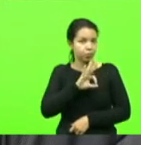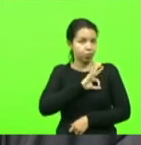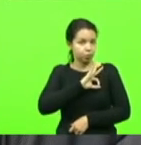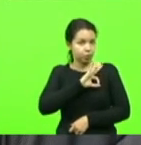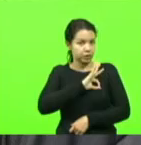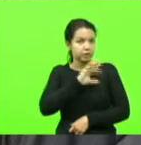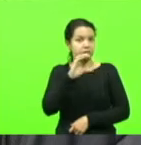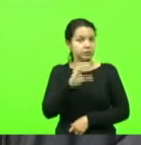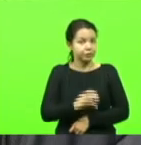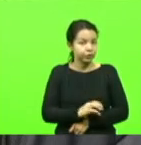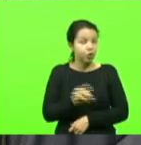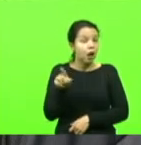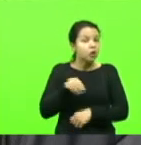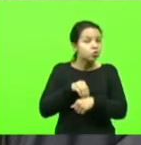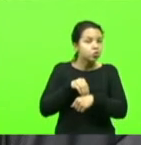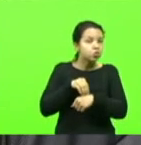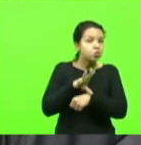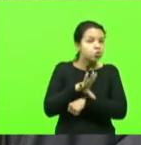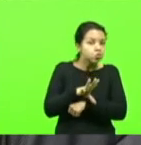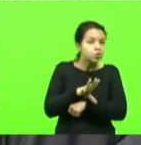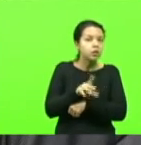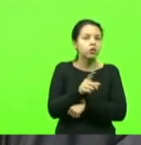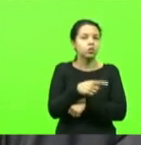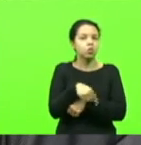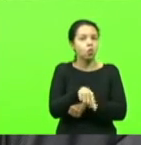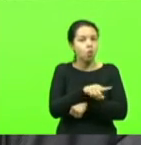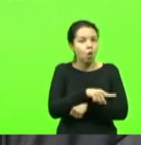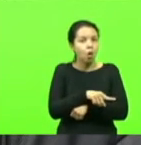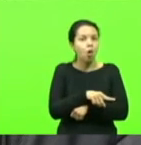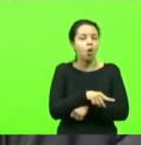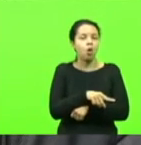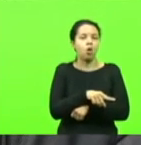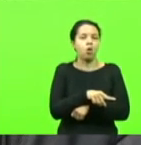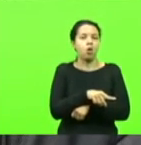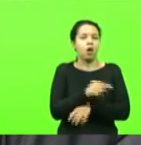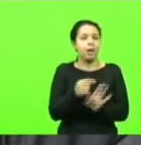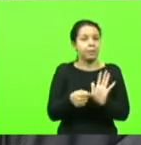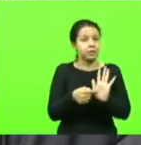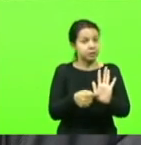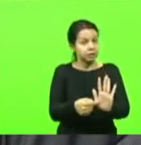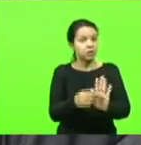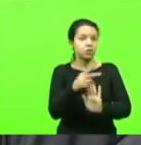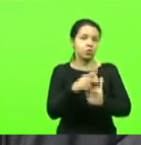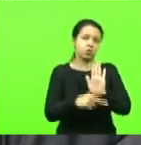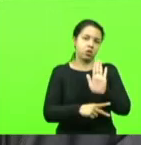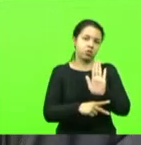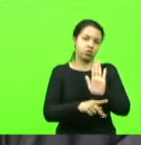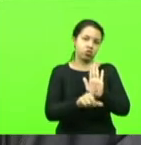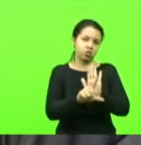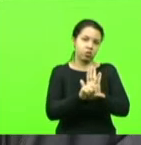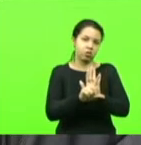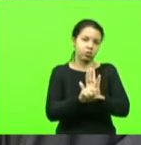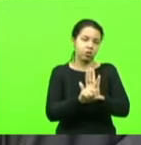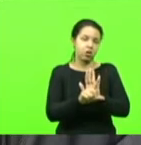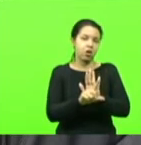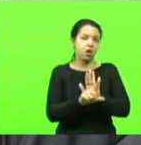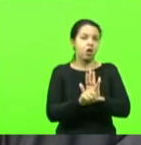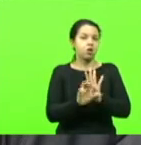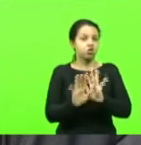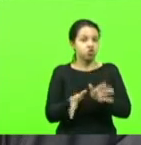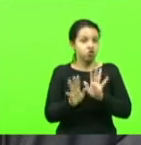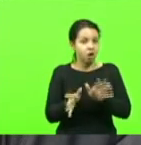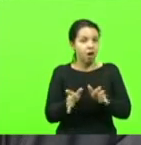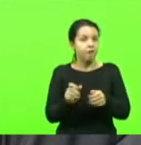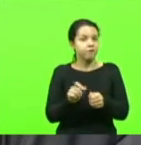e ela nos sugeriu que fizéssemos esse esse apresentasse mas esse projeto de lei para que nos moldes do que foi feito